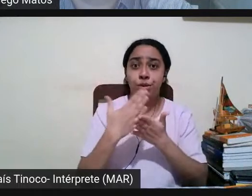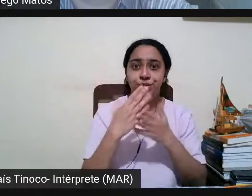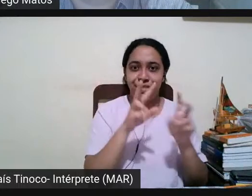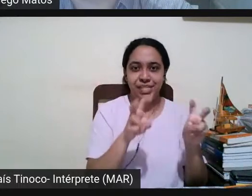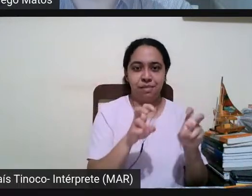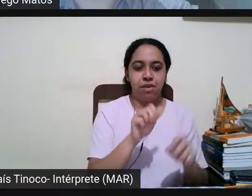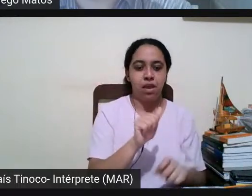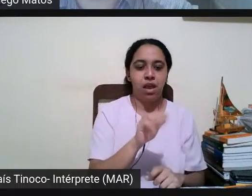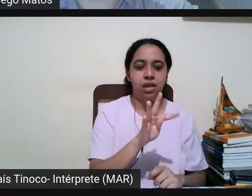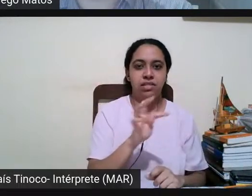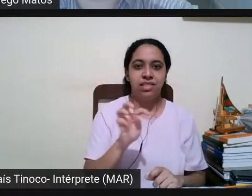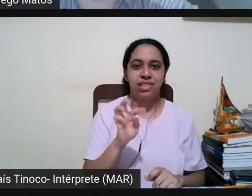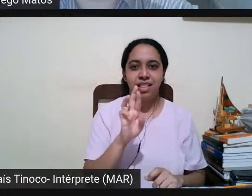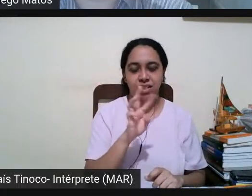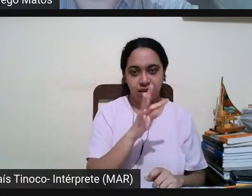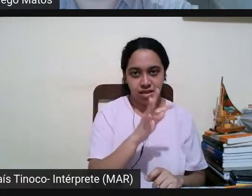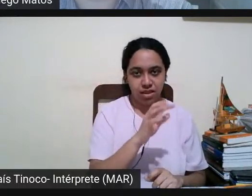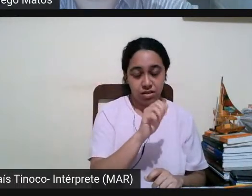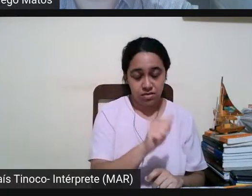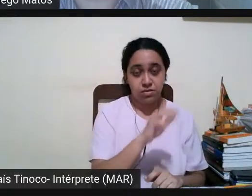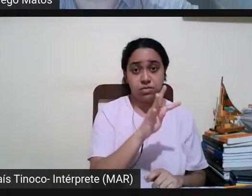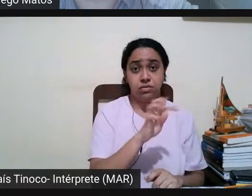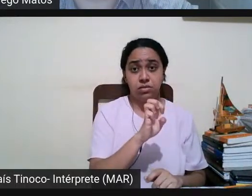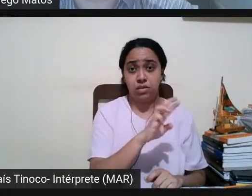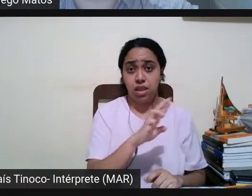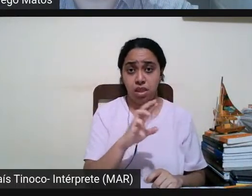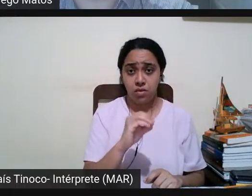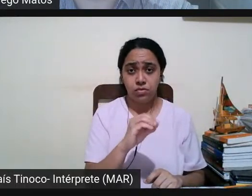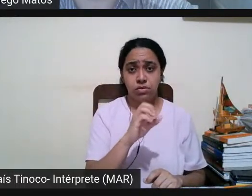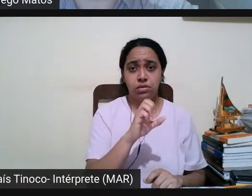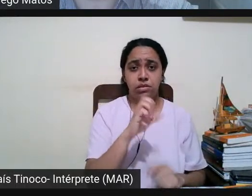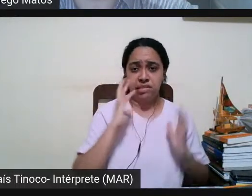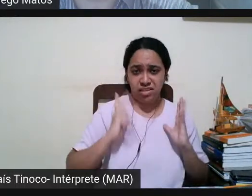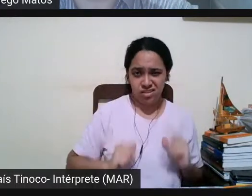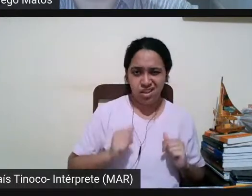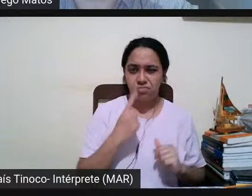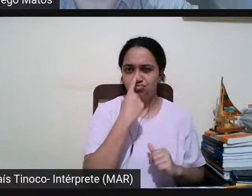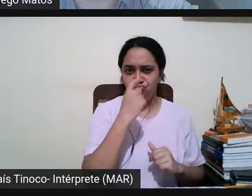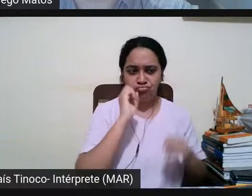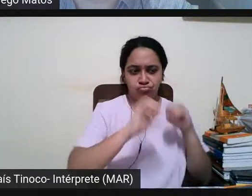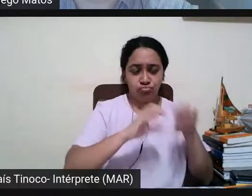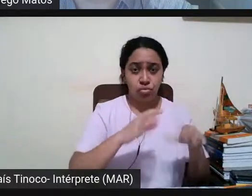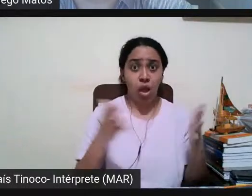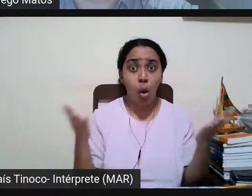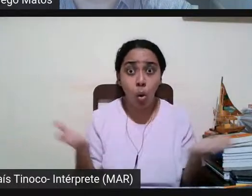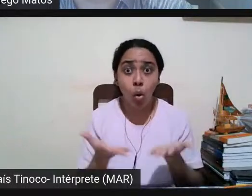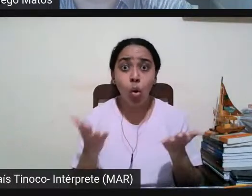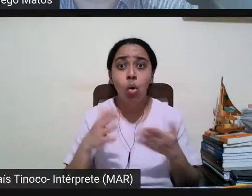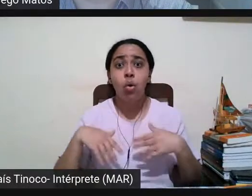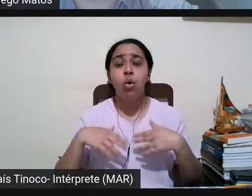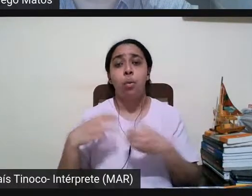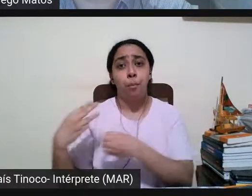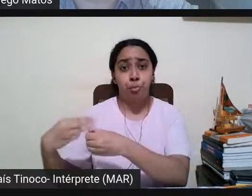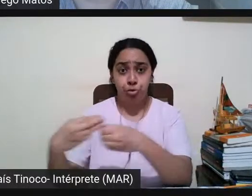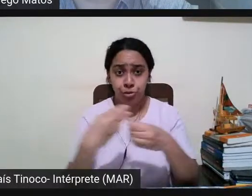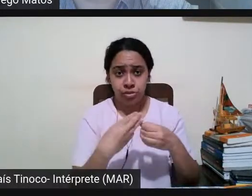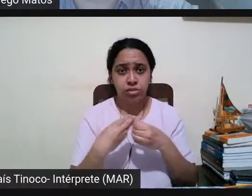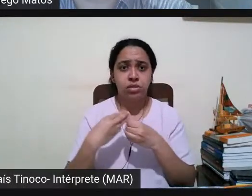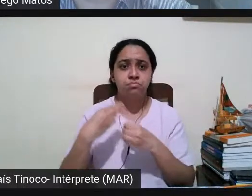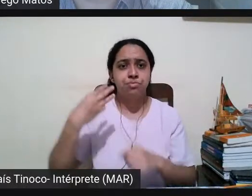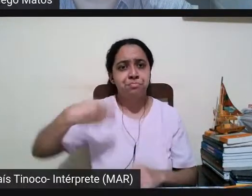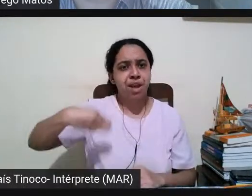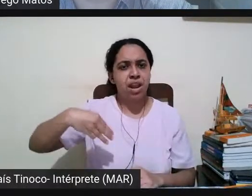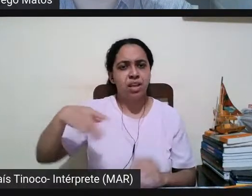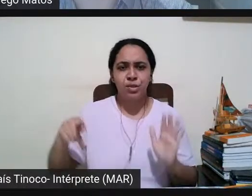aterros sanitários né então eu queria saber qual é a real situação atual situação do município maranhense com relação